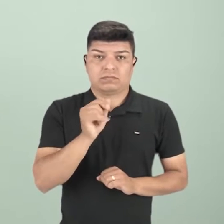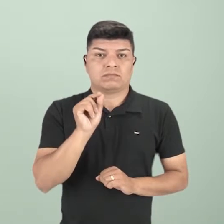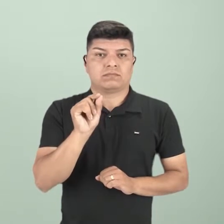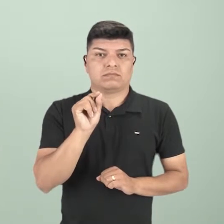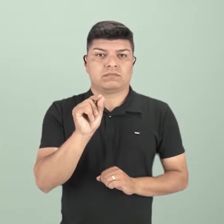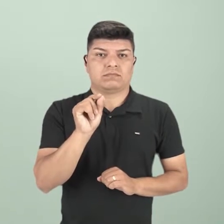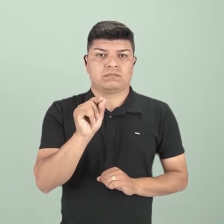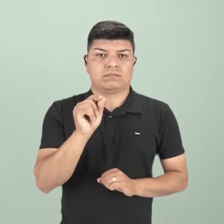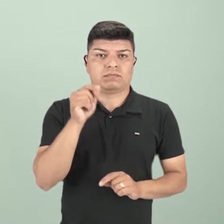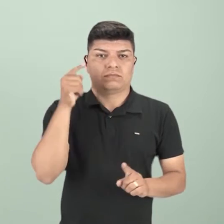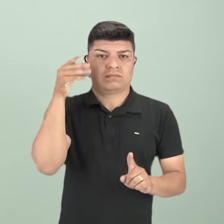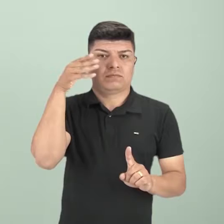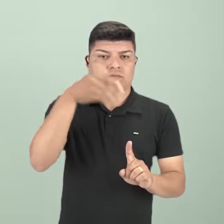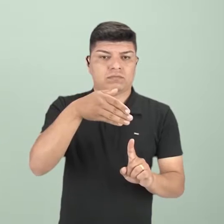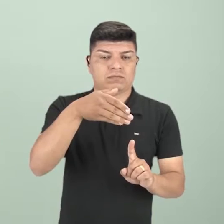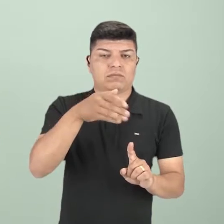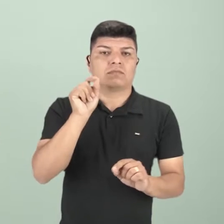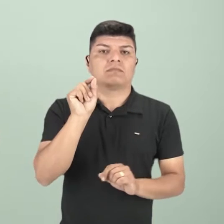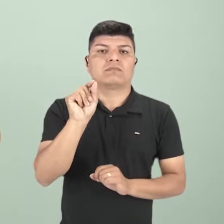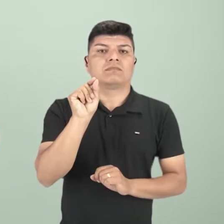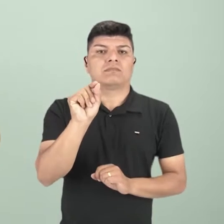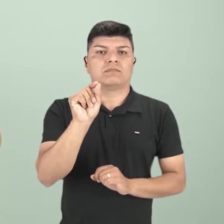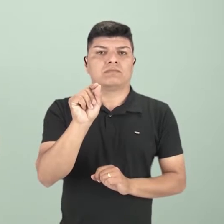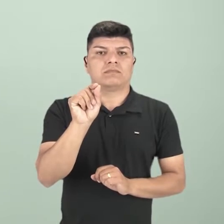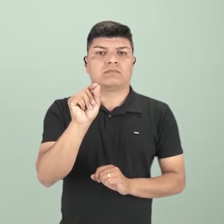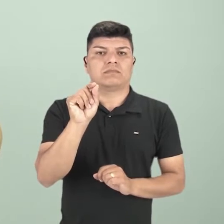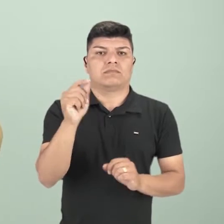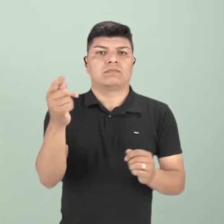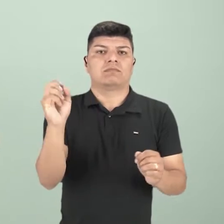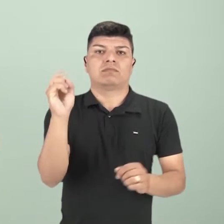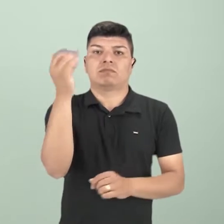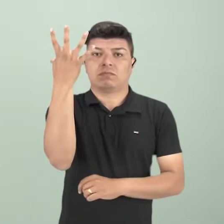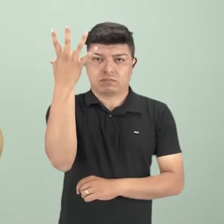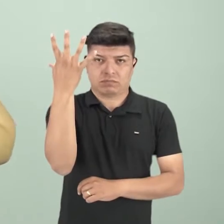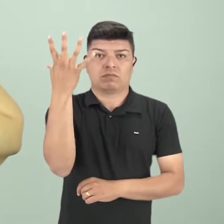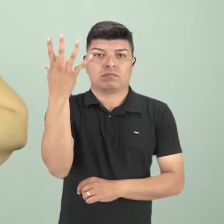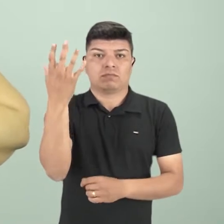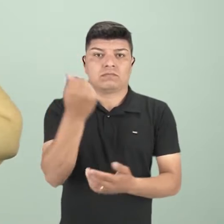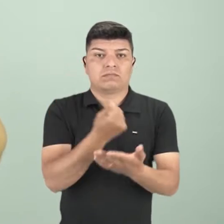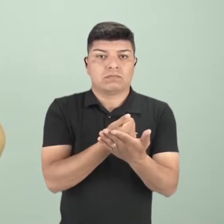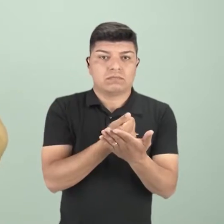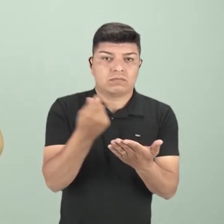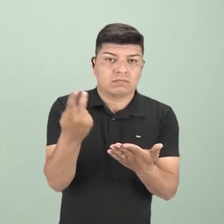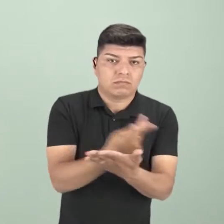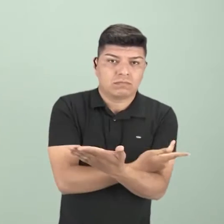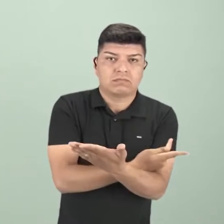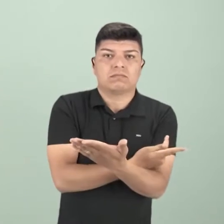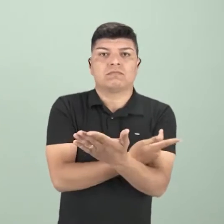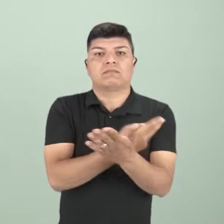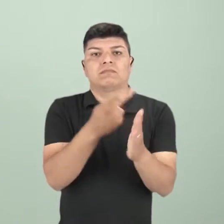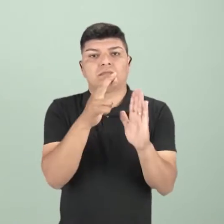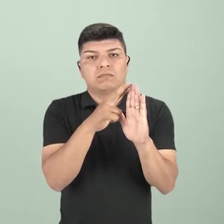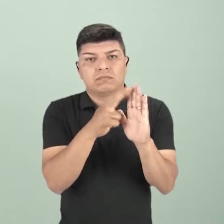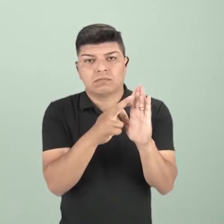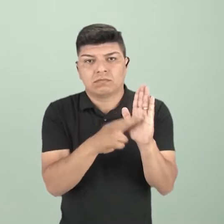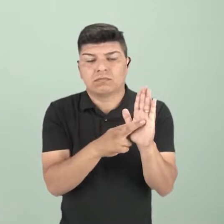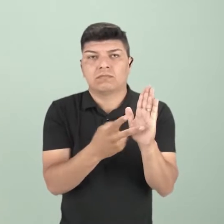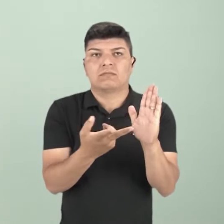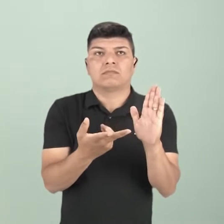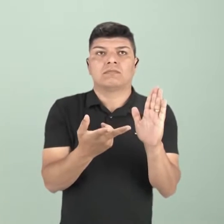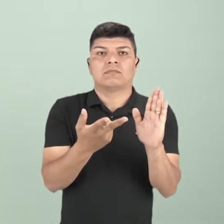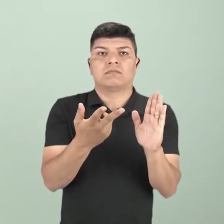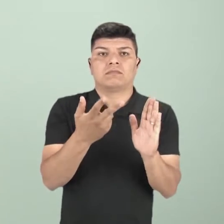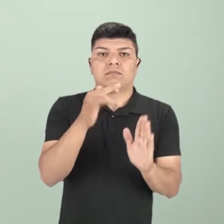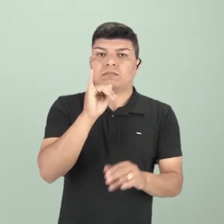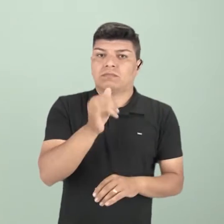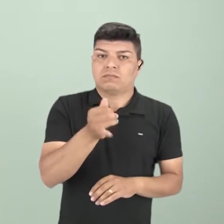busca sempre um foco em um acontecimento, em uma ação, em um dado, né, que o